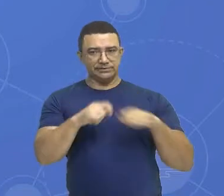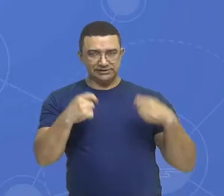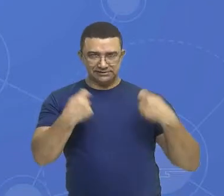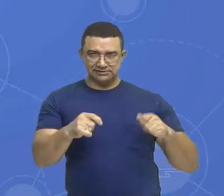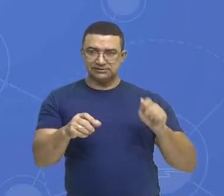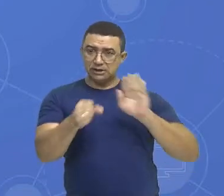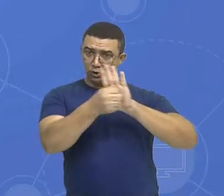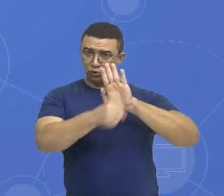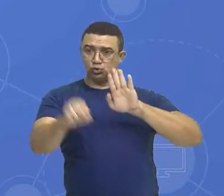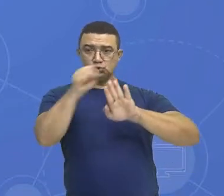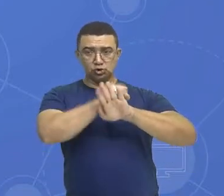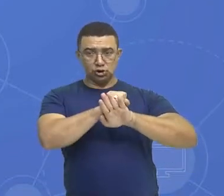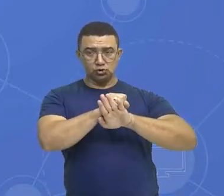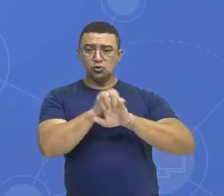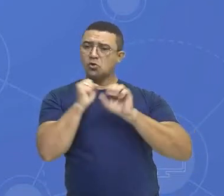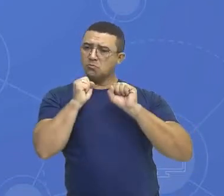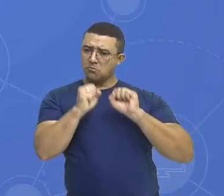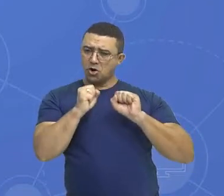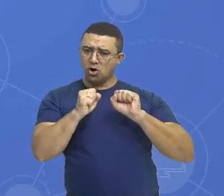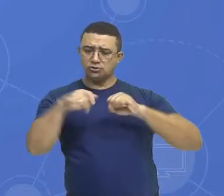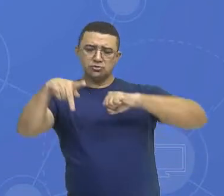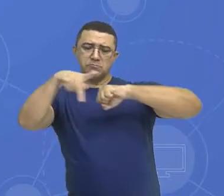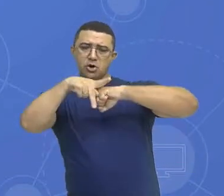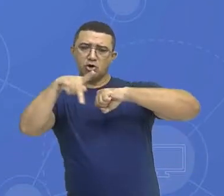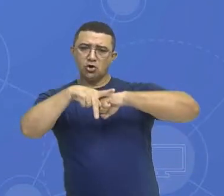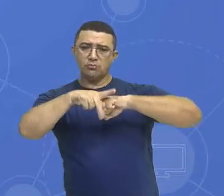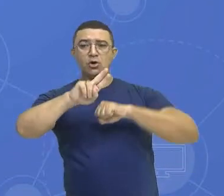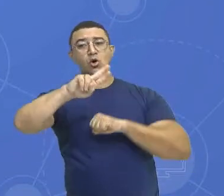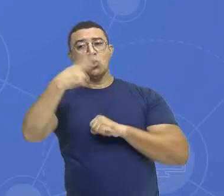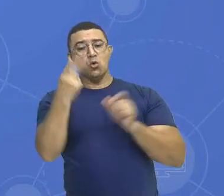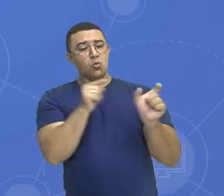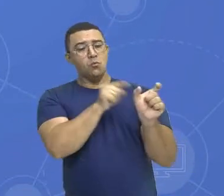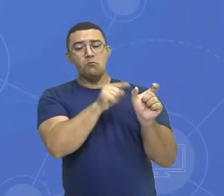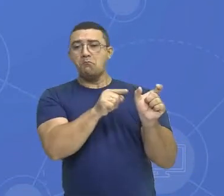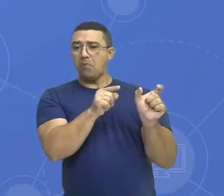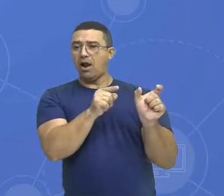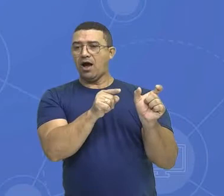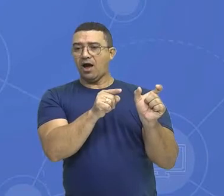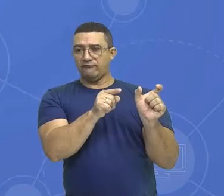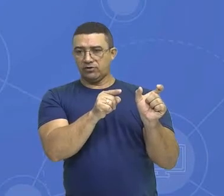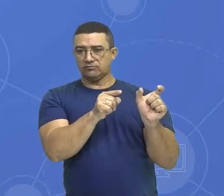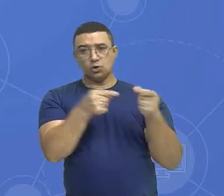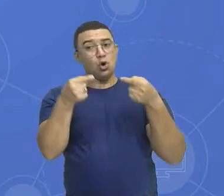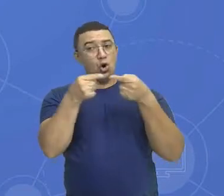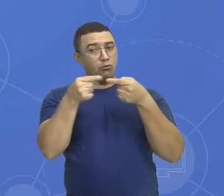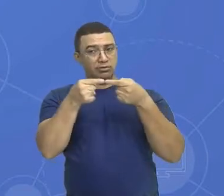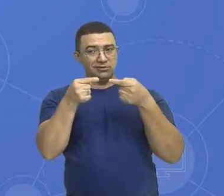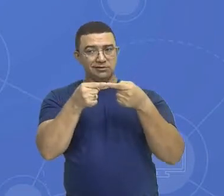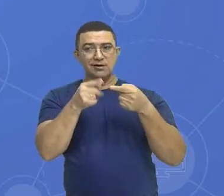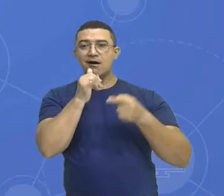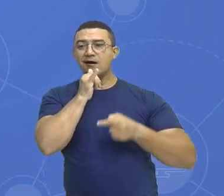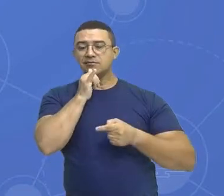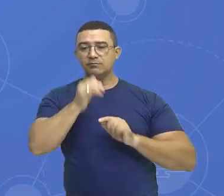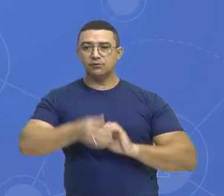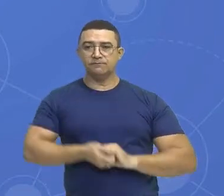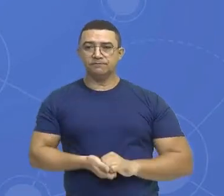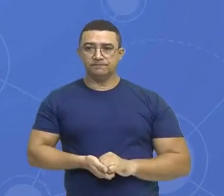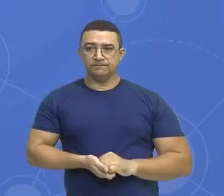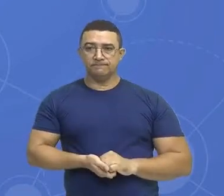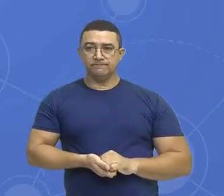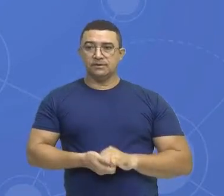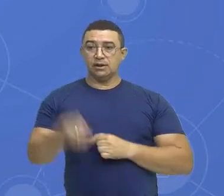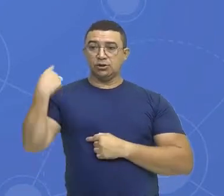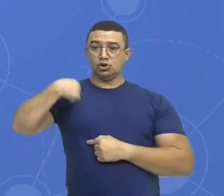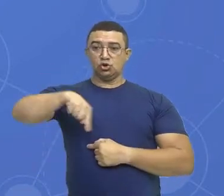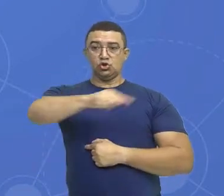pode ser um desses pronomes, né, ou então uma palavra equivalente. Por exemplo, se ao invés de, vamos supor, nós,